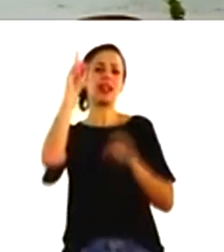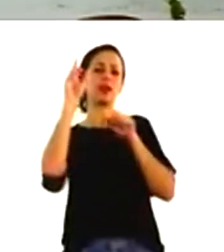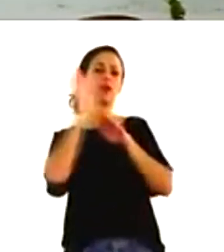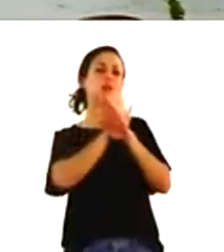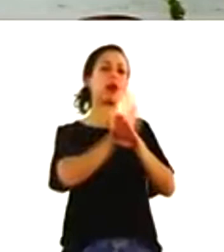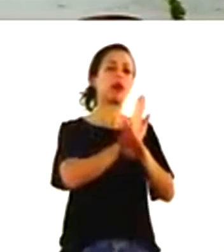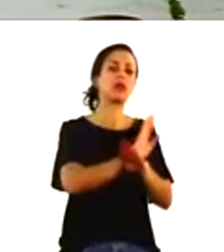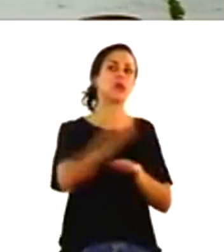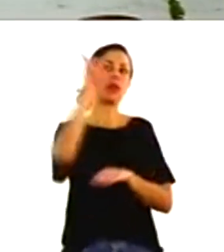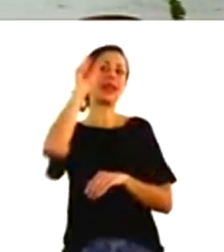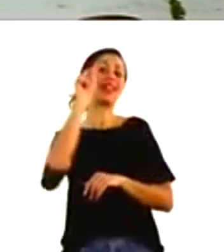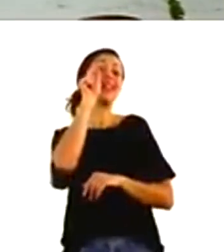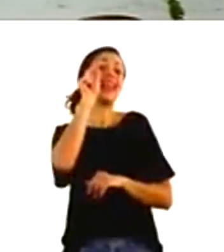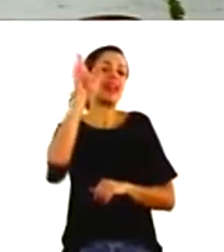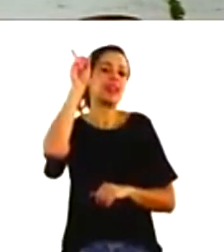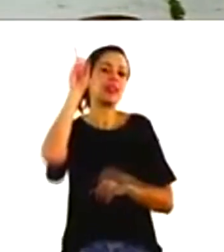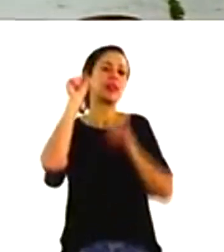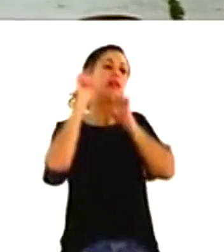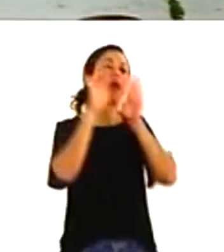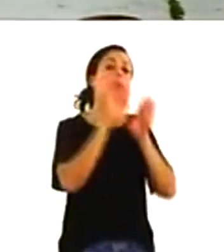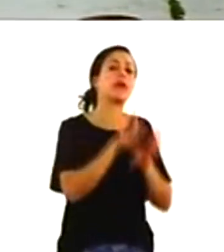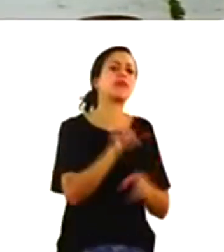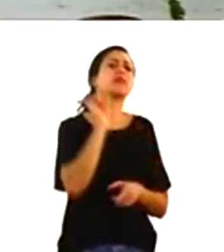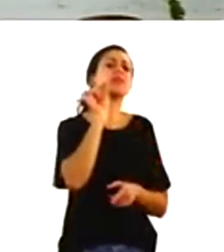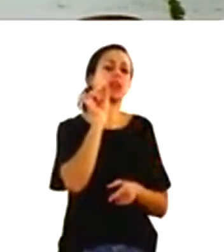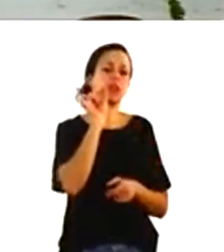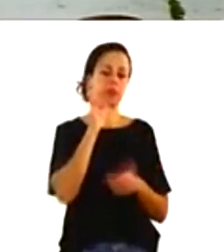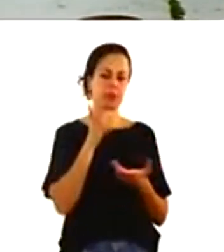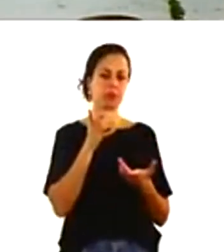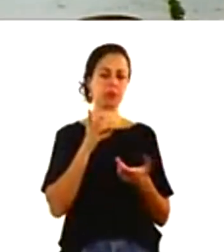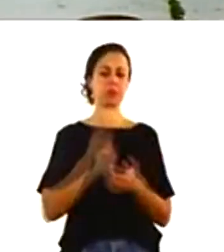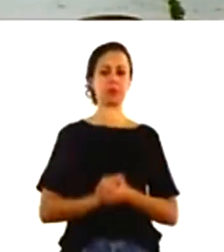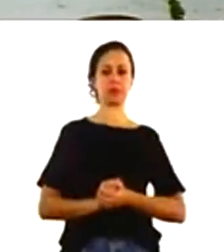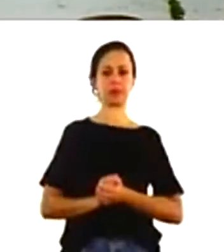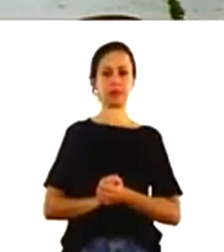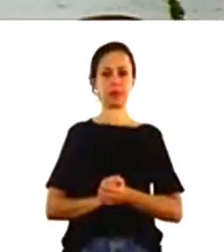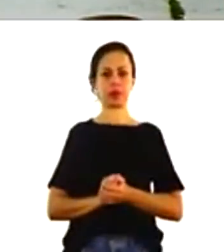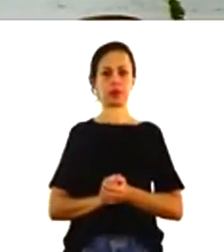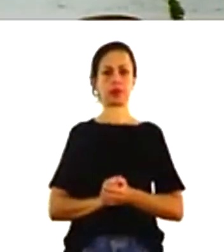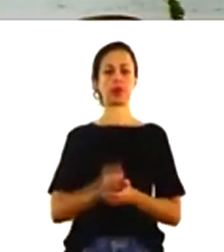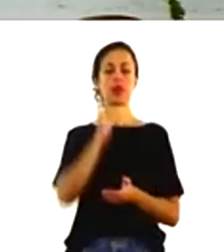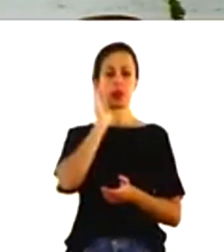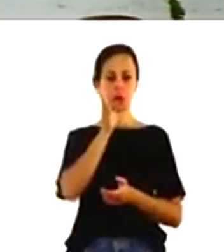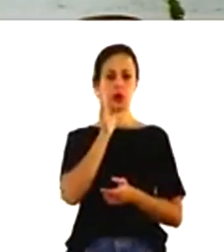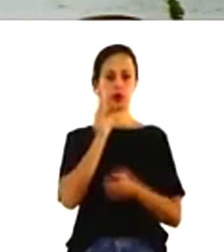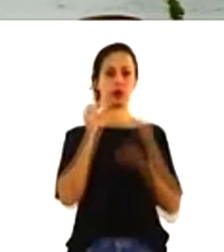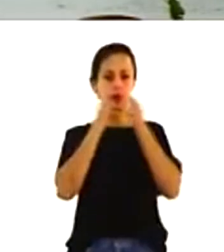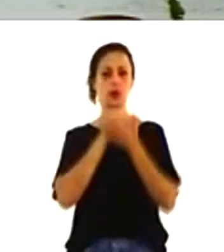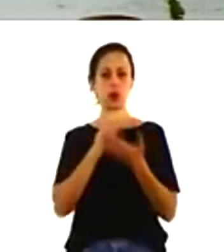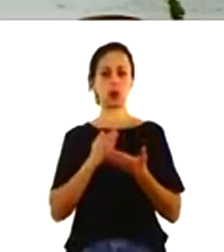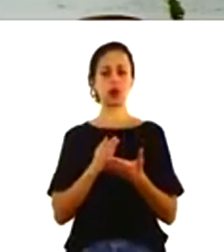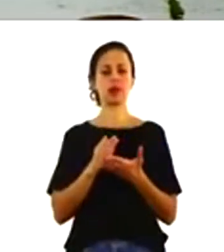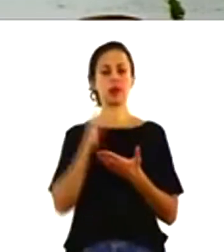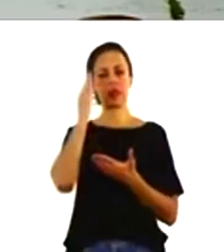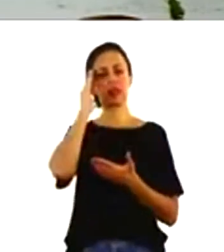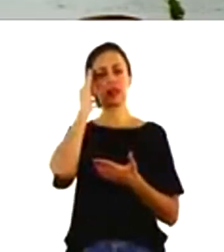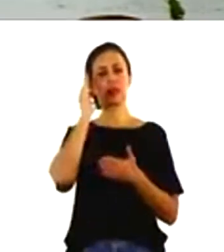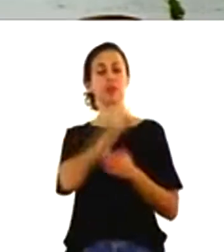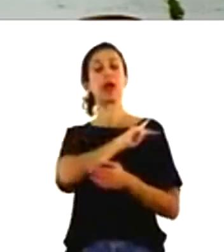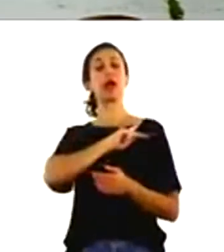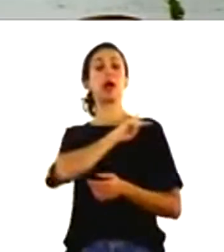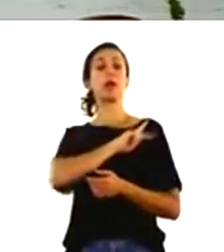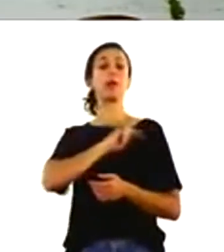muito simples, narrada aqui. O apóstolo Paulo diz que soube que aquela